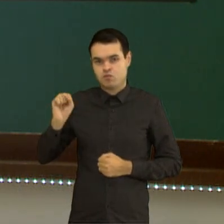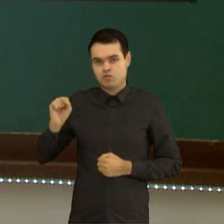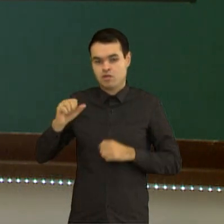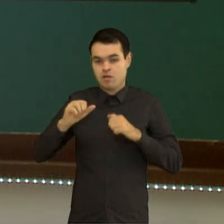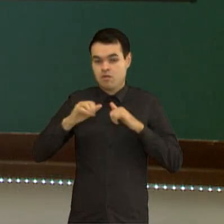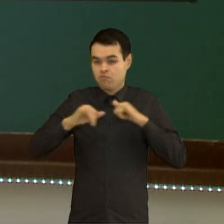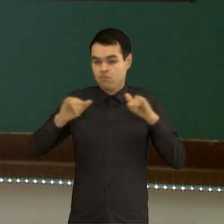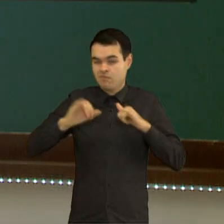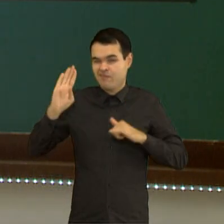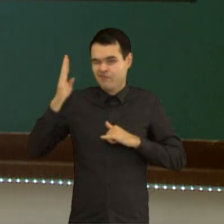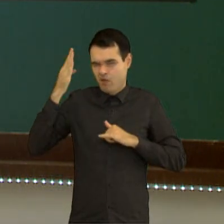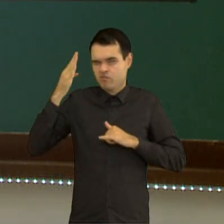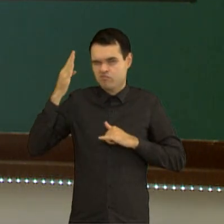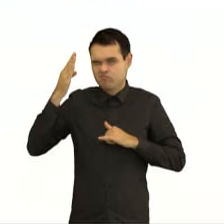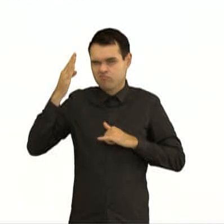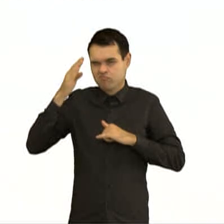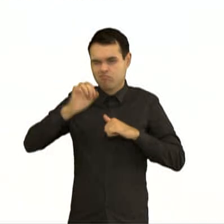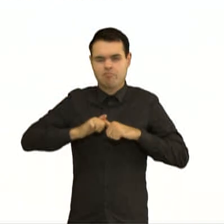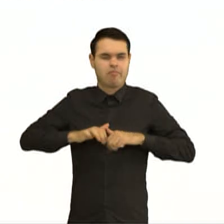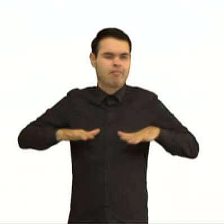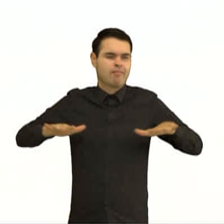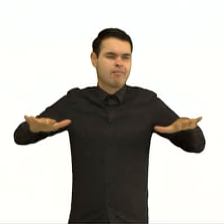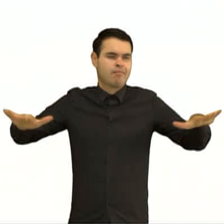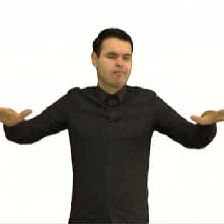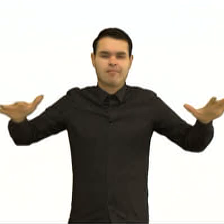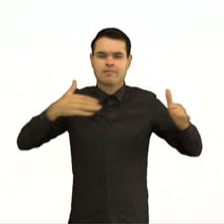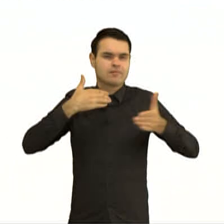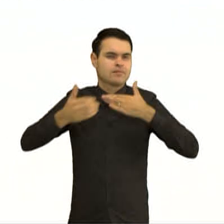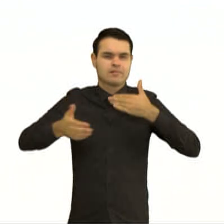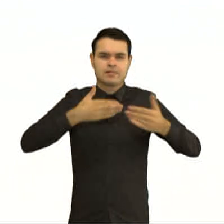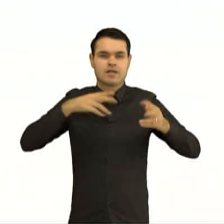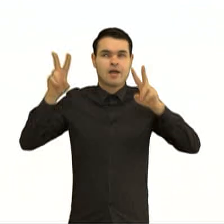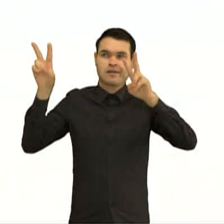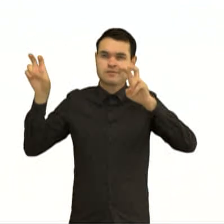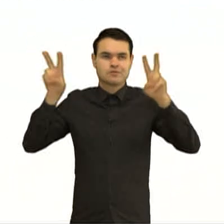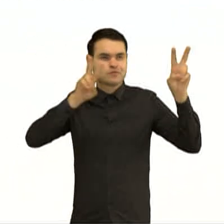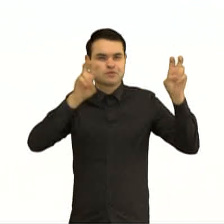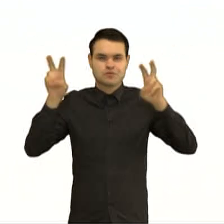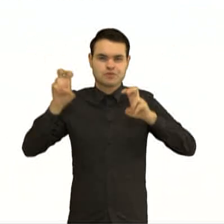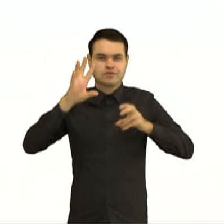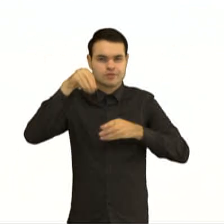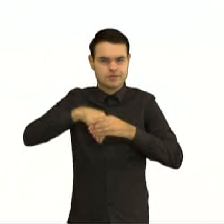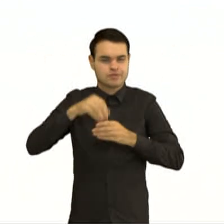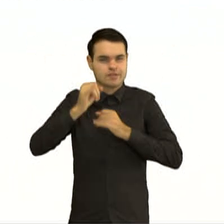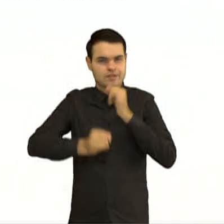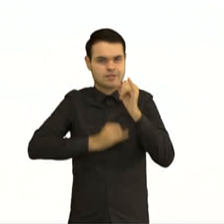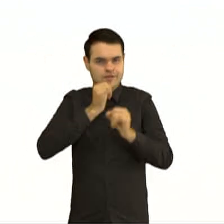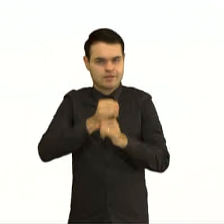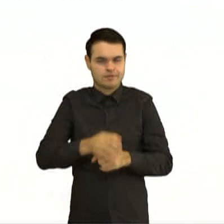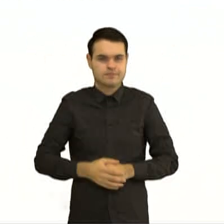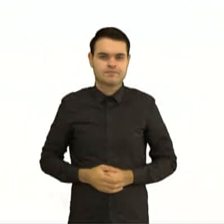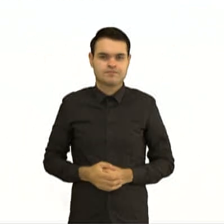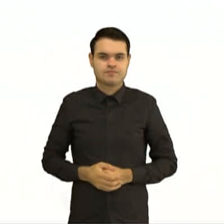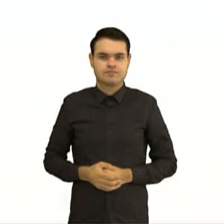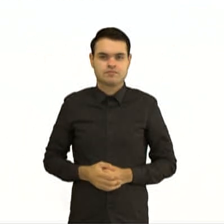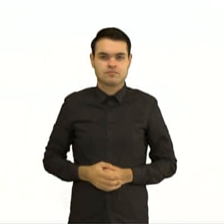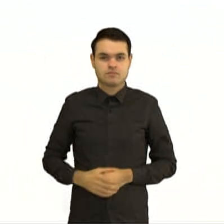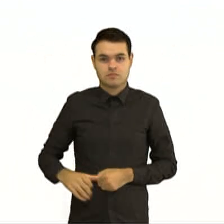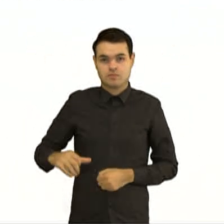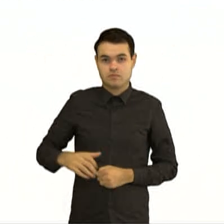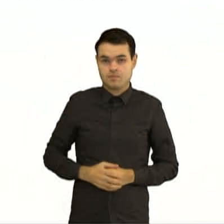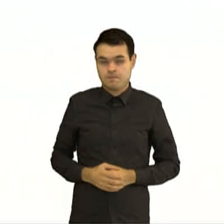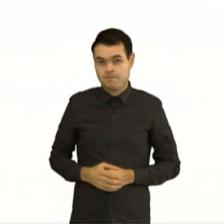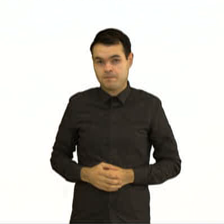falsas notícias que circulam sobre todos os assuntos na internet. 9